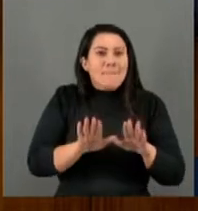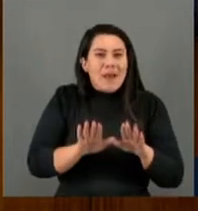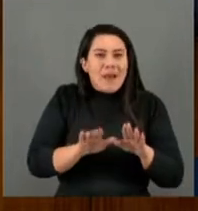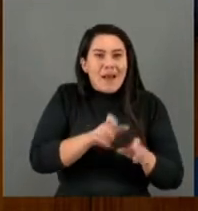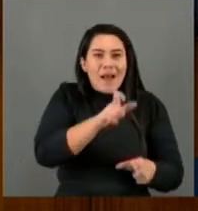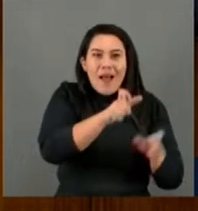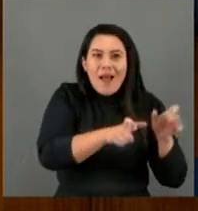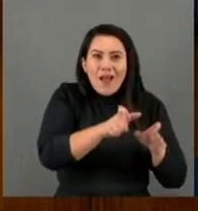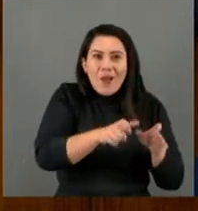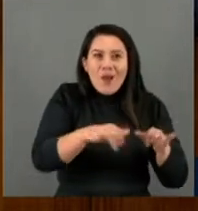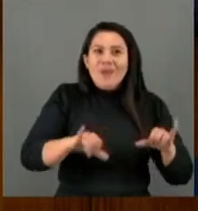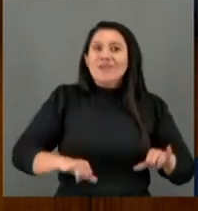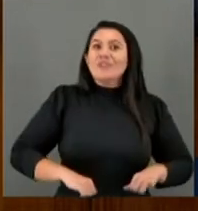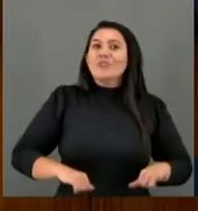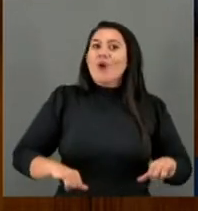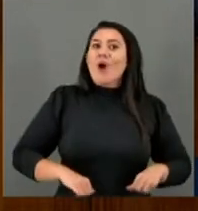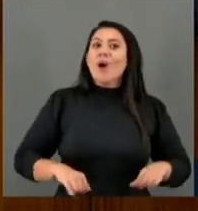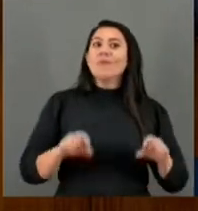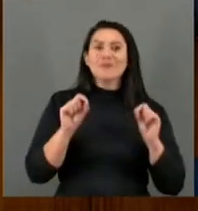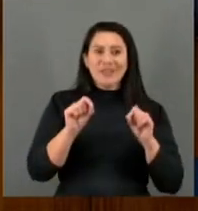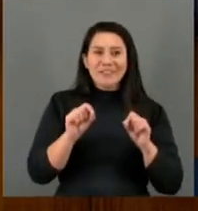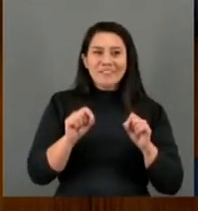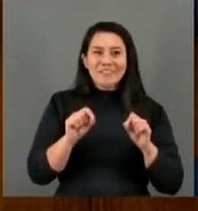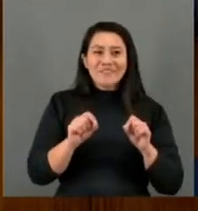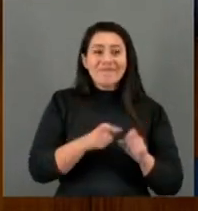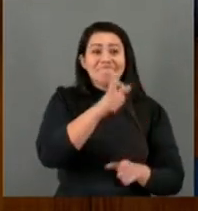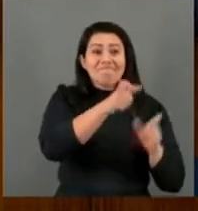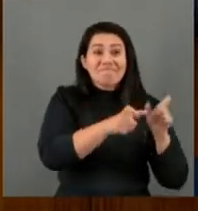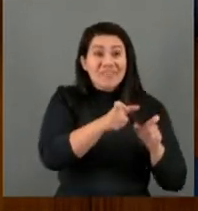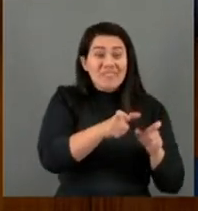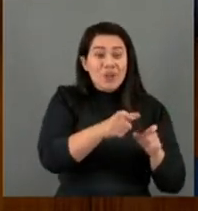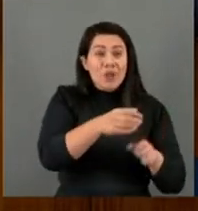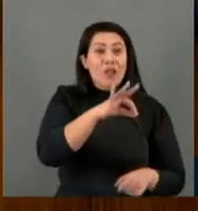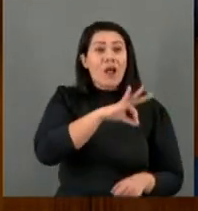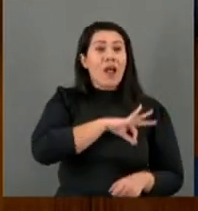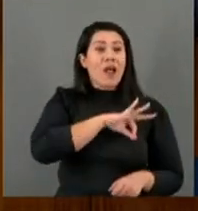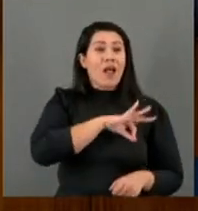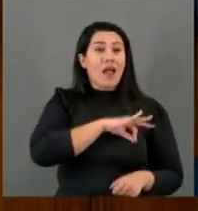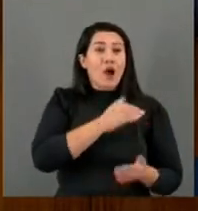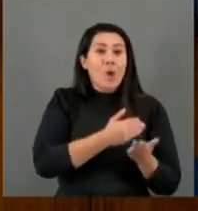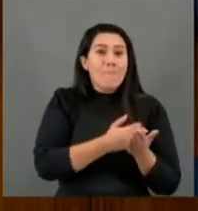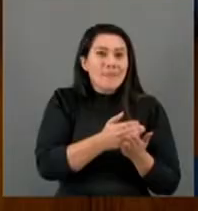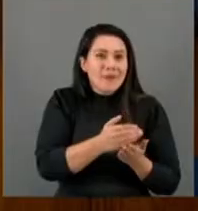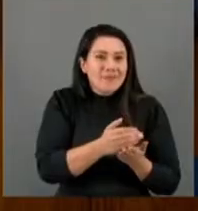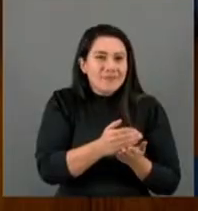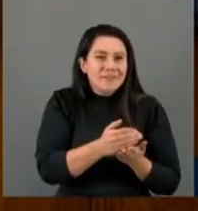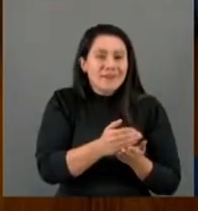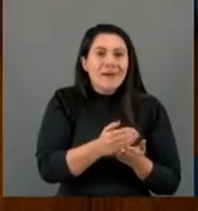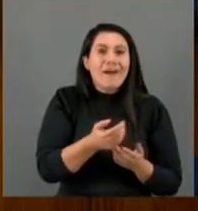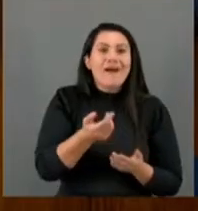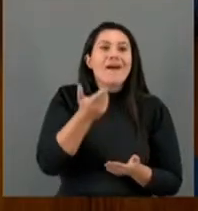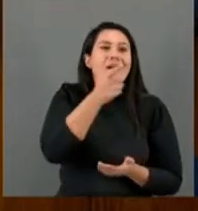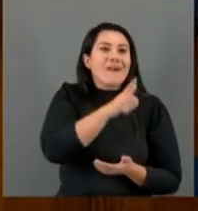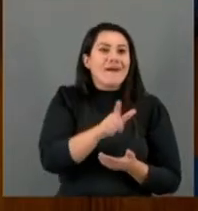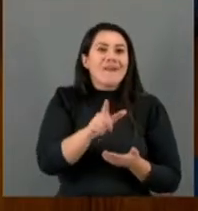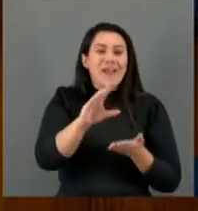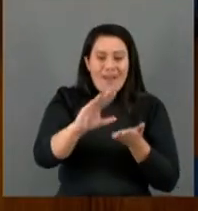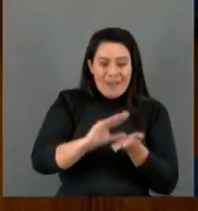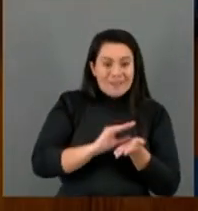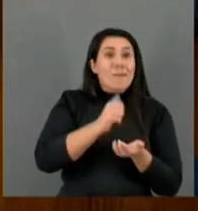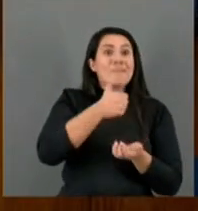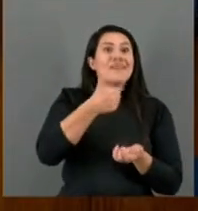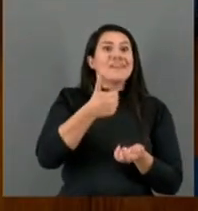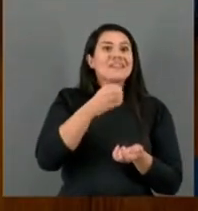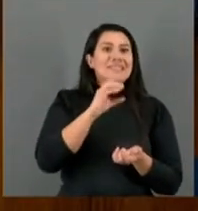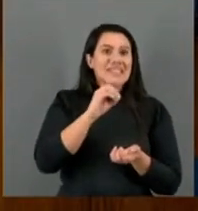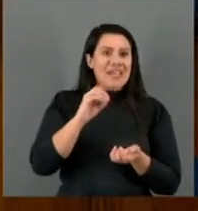o assalariado, que começa ganhando 100 e termina, como já tivemos no passado, ganhando 30.